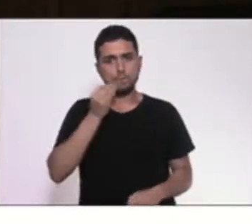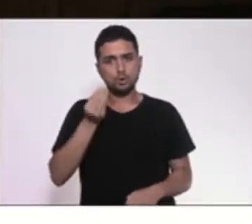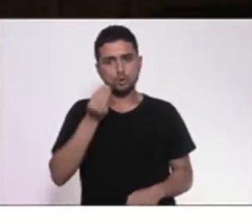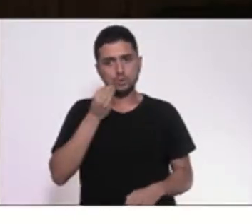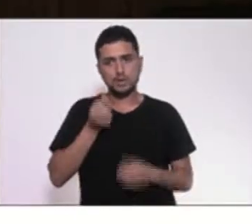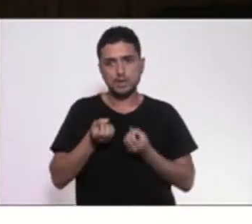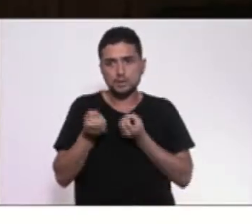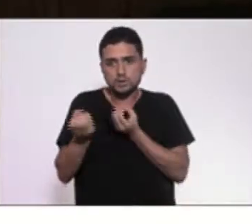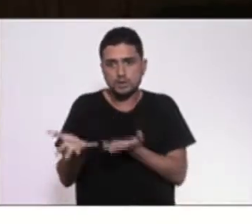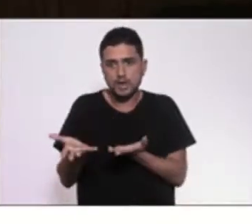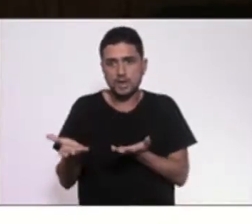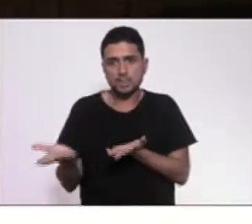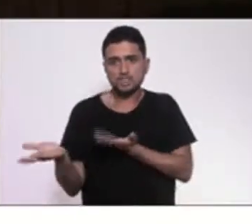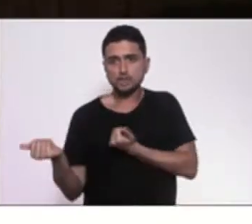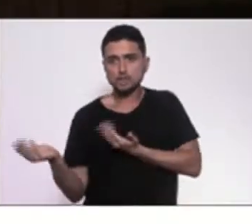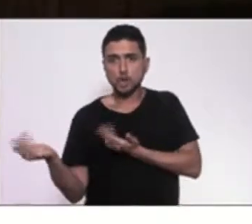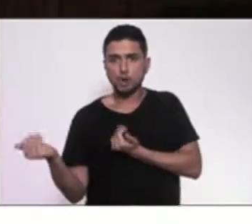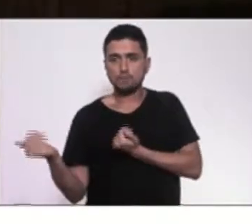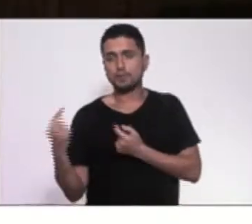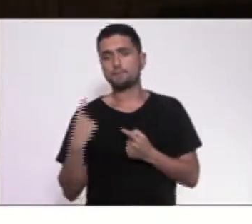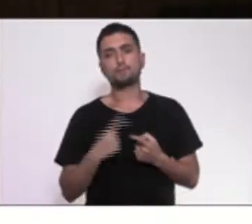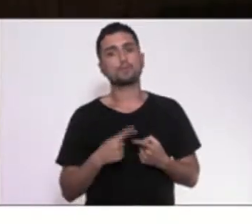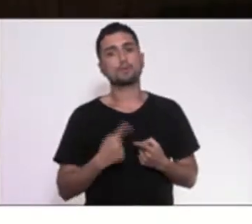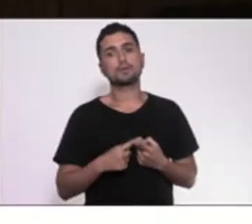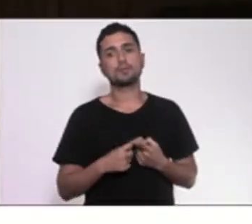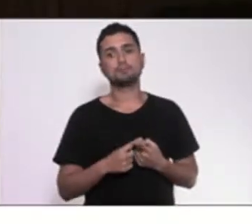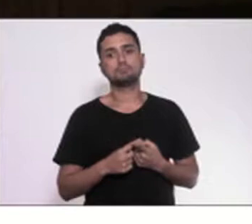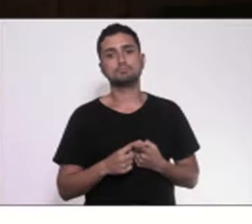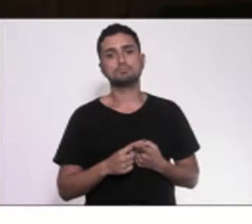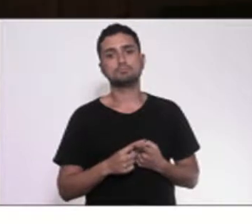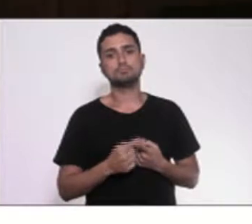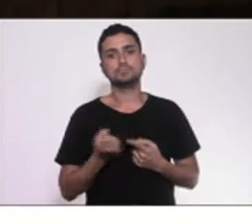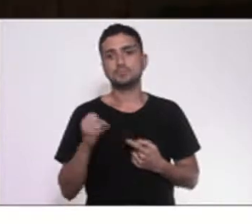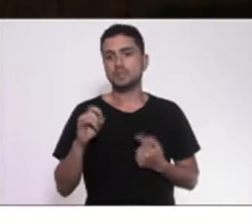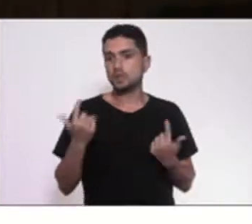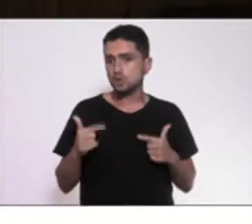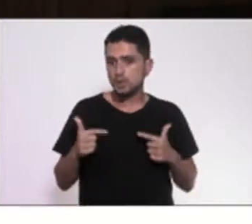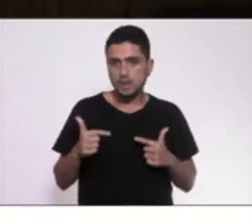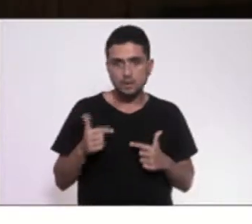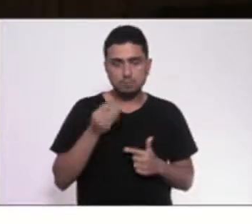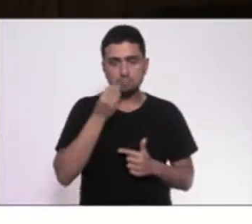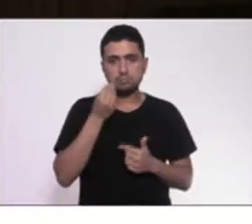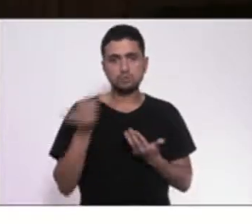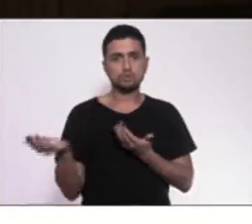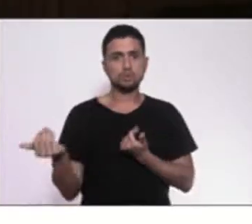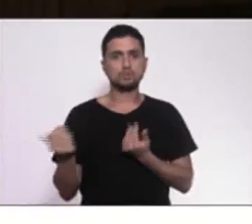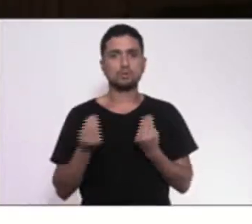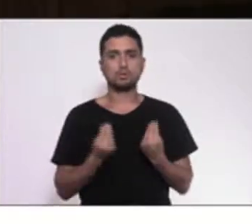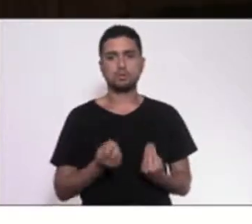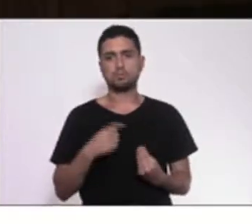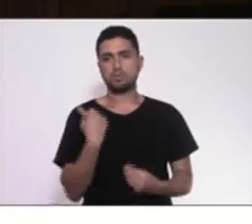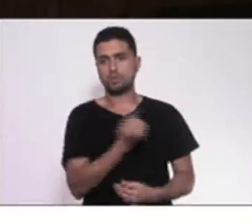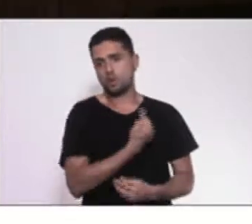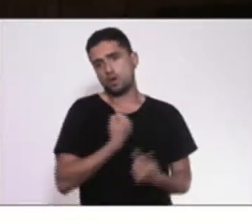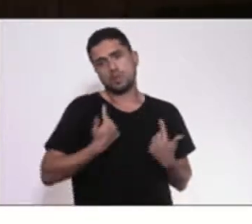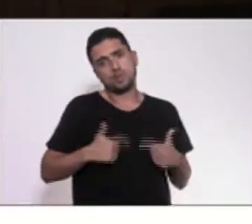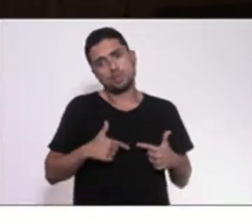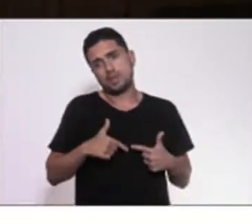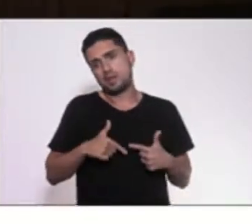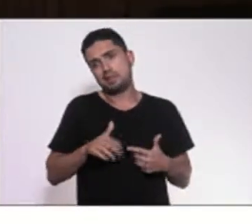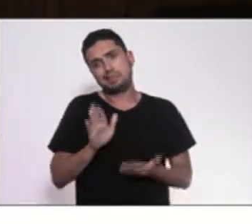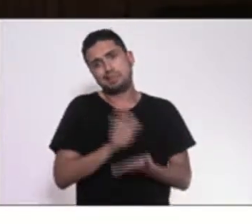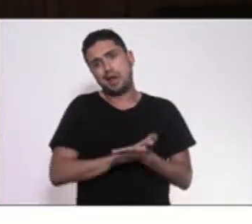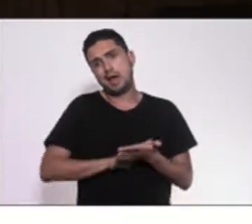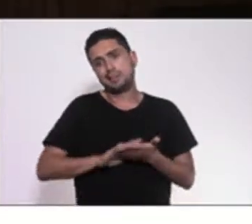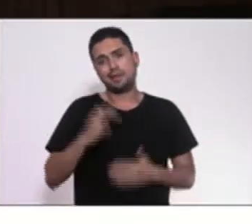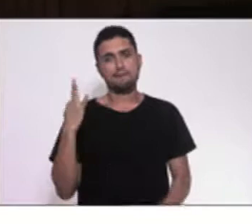aos jovens, porque senão nós não teremos absolutamente